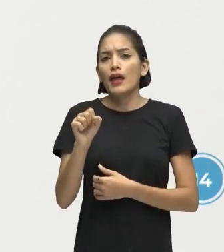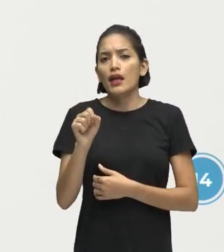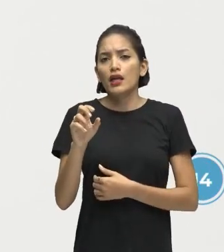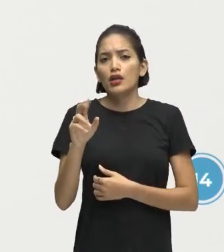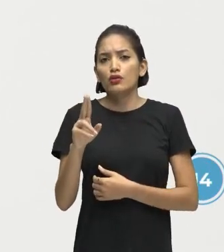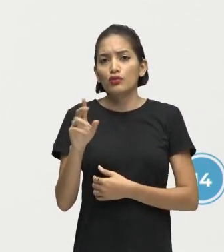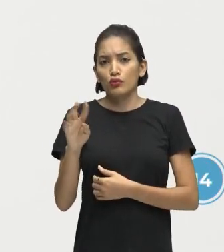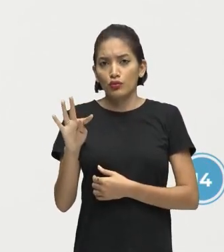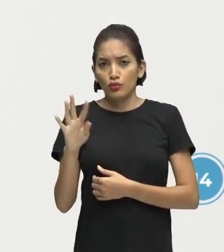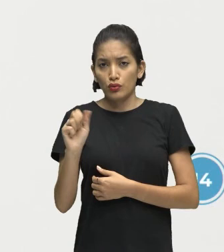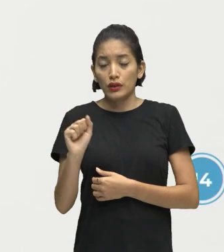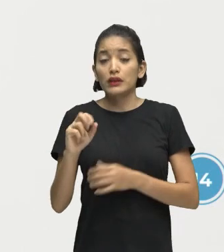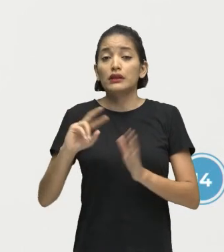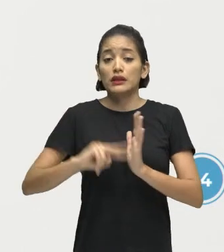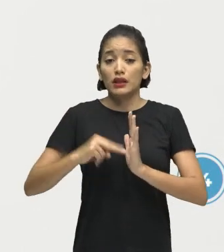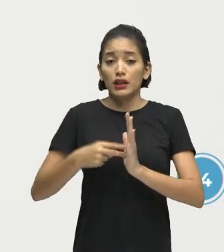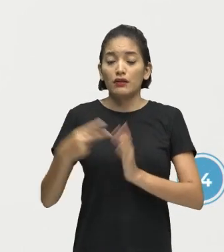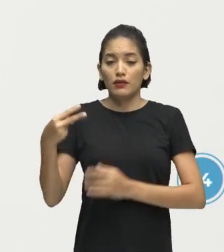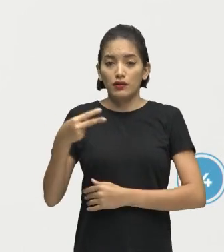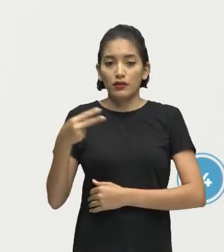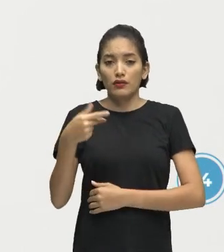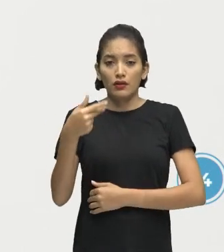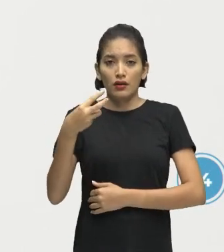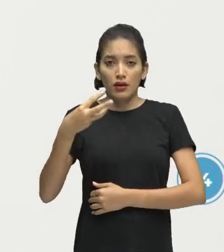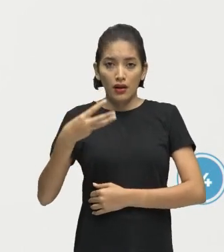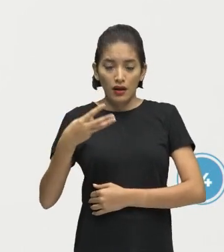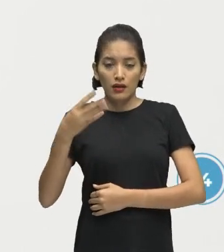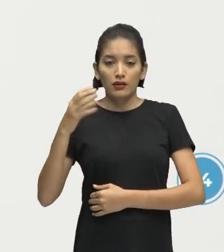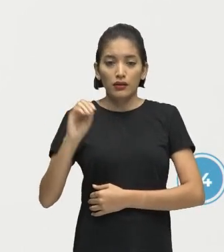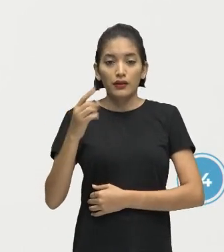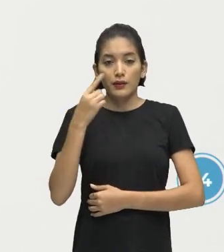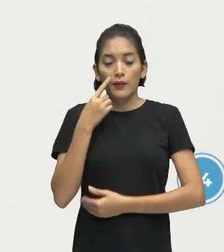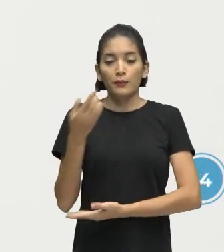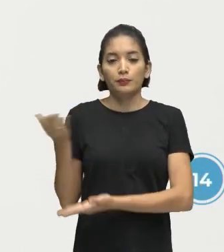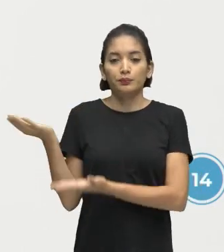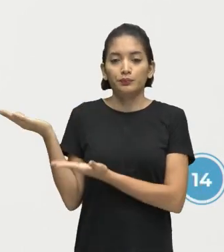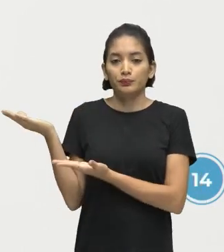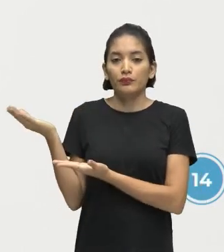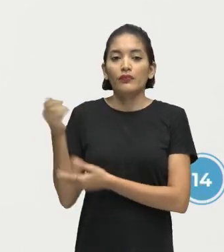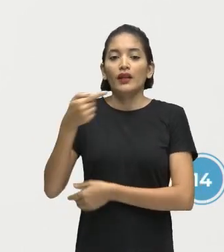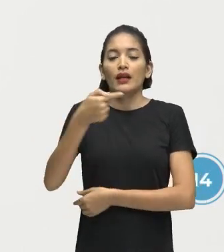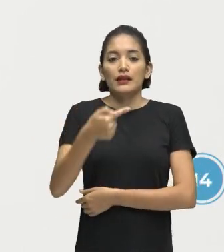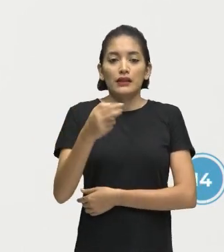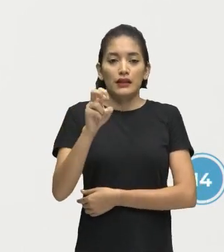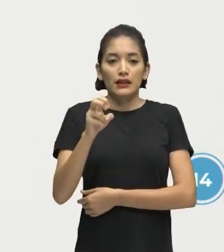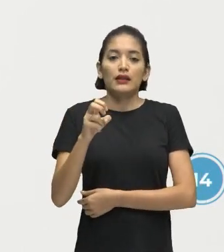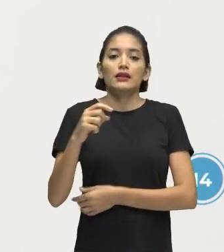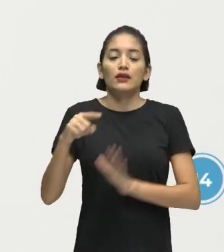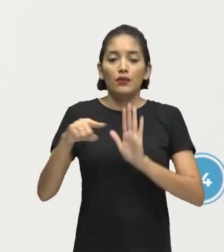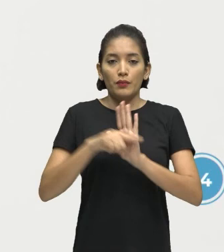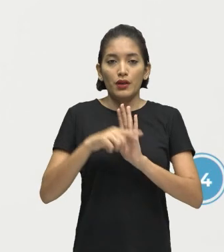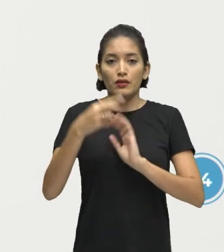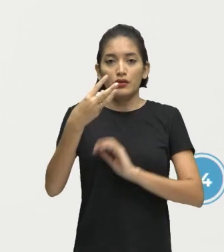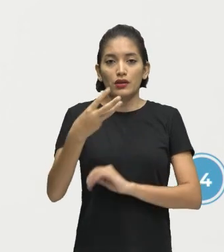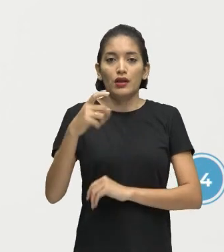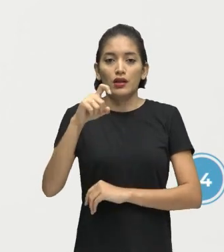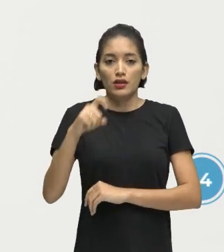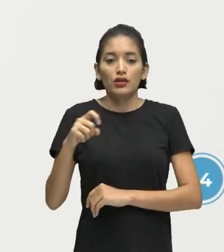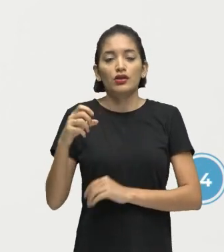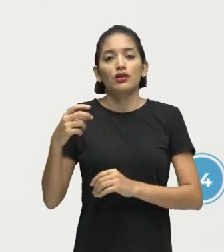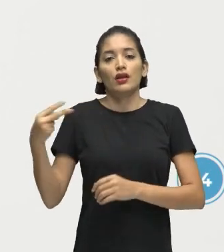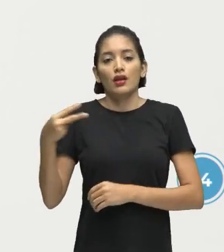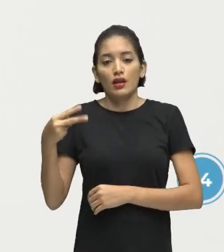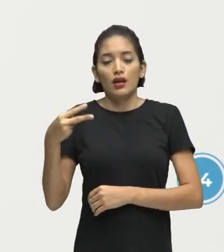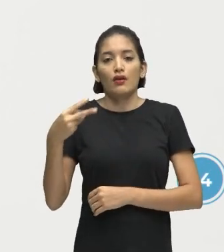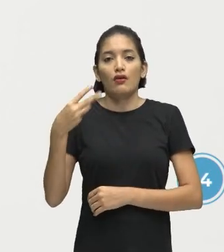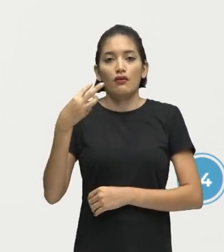né? É igual a 30. Então, desse jeito aqui, ó, 75 menos 3x é igual